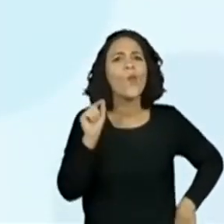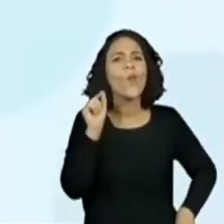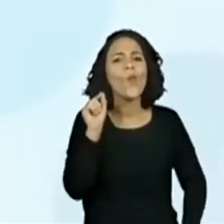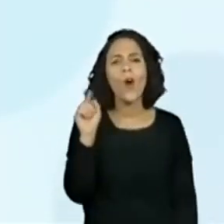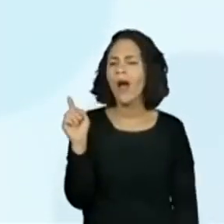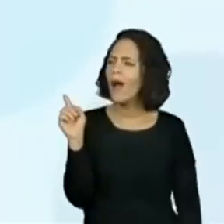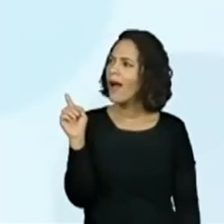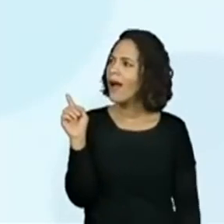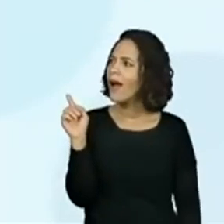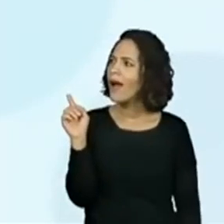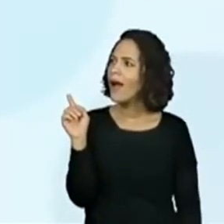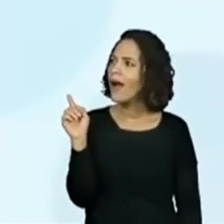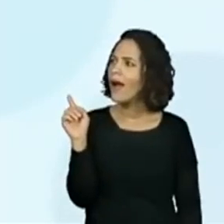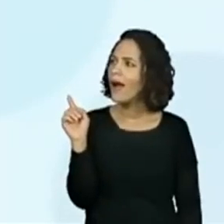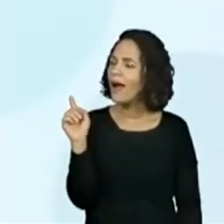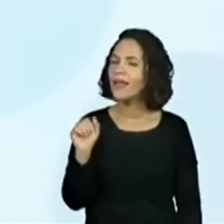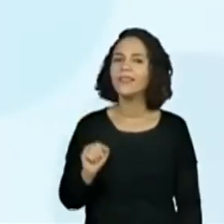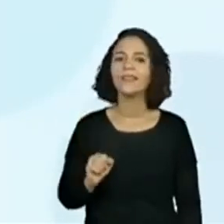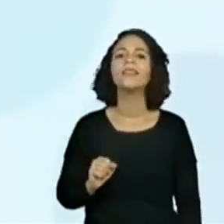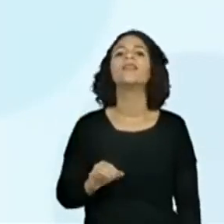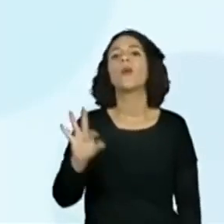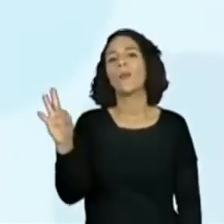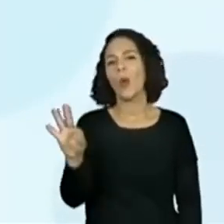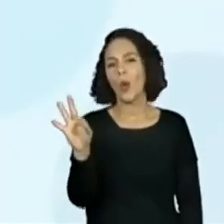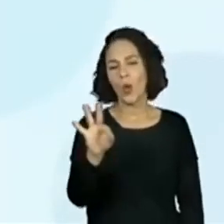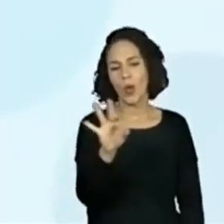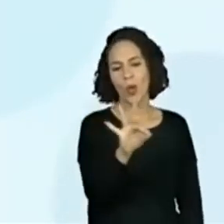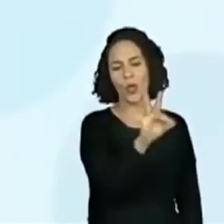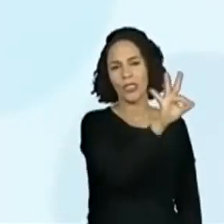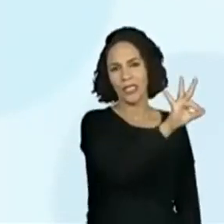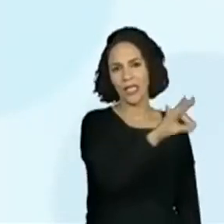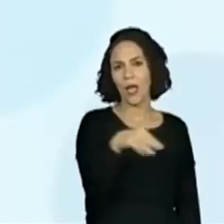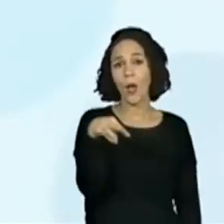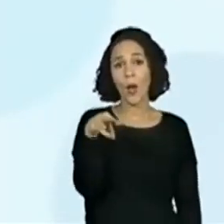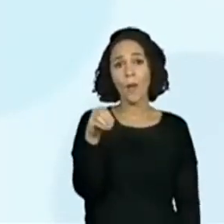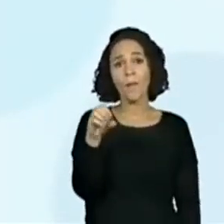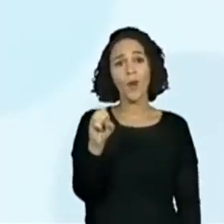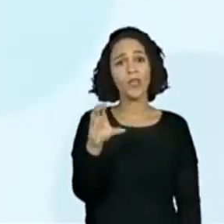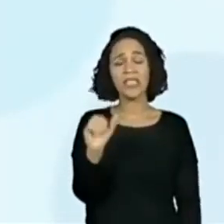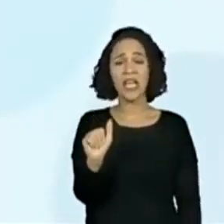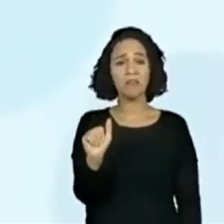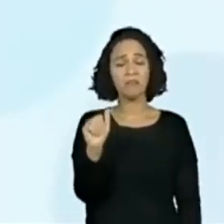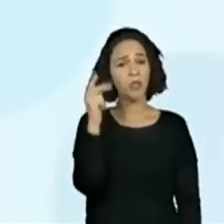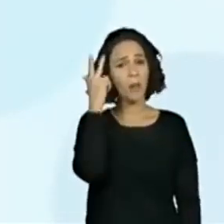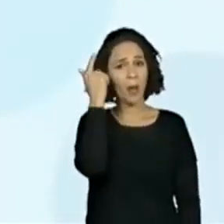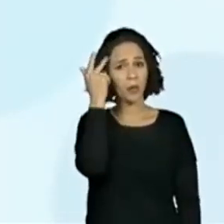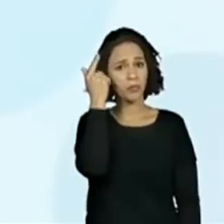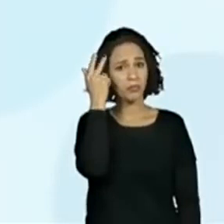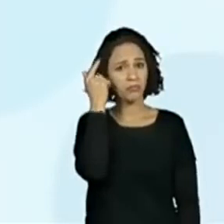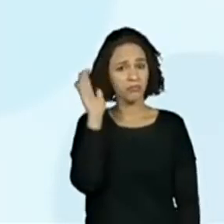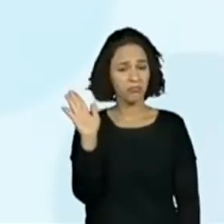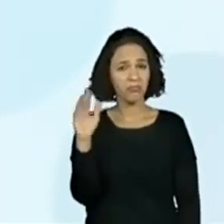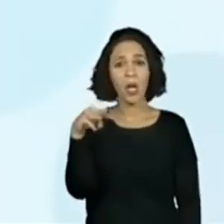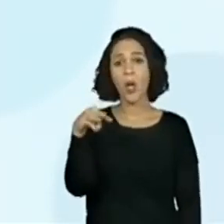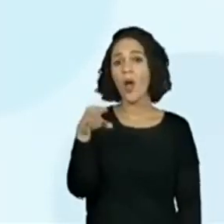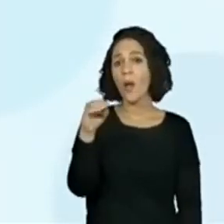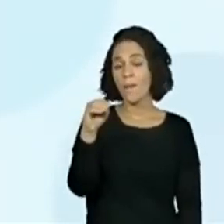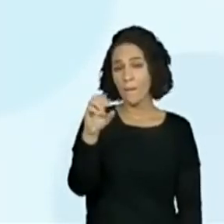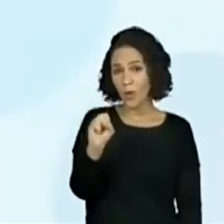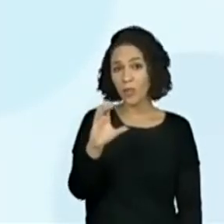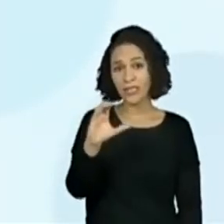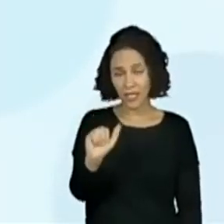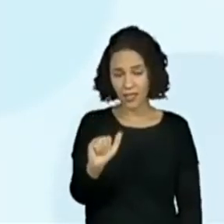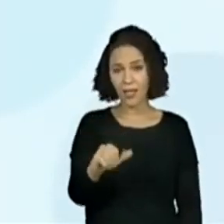é este? Uma mosca comum. Vamos registrar aqui então.